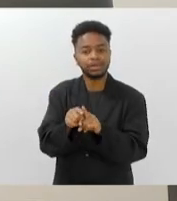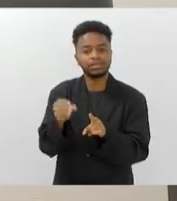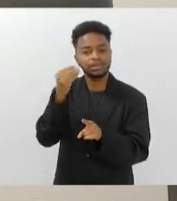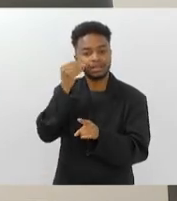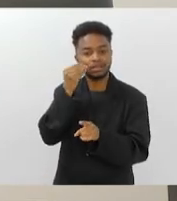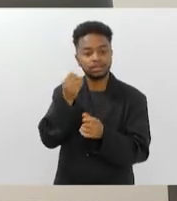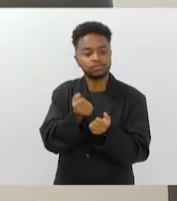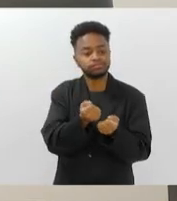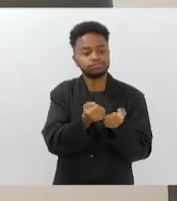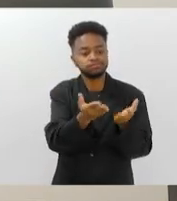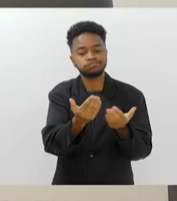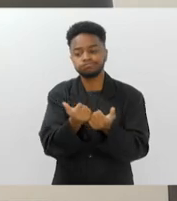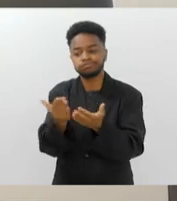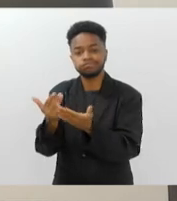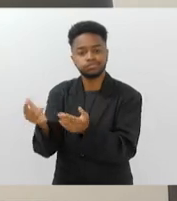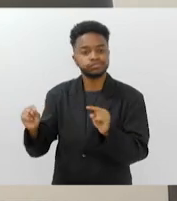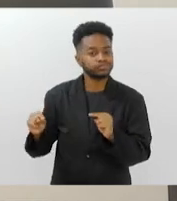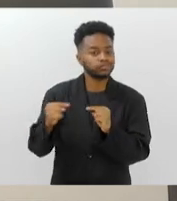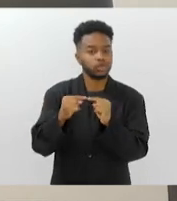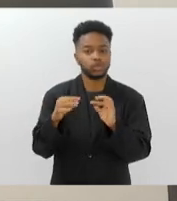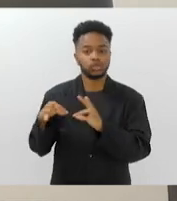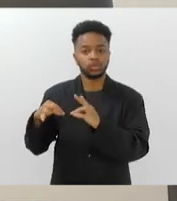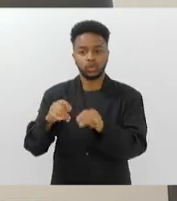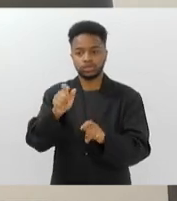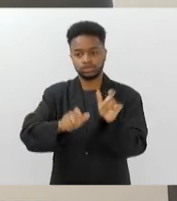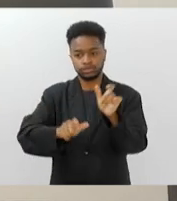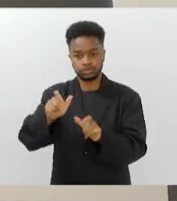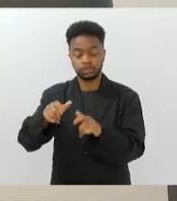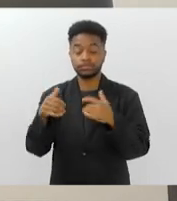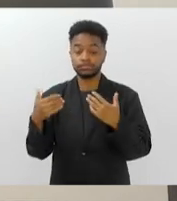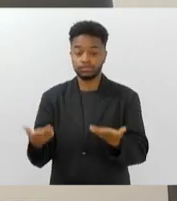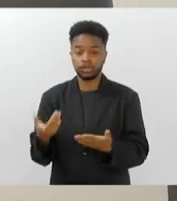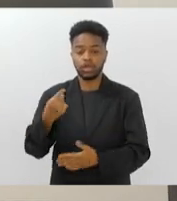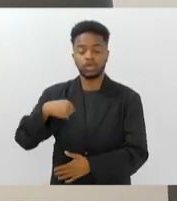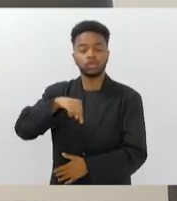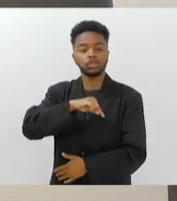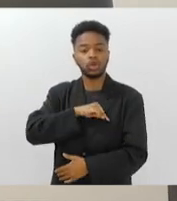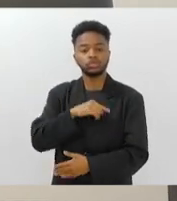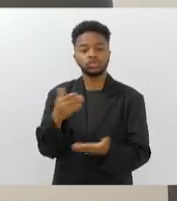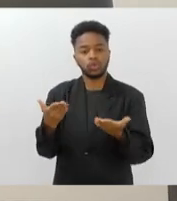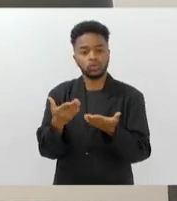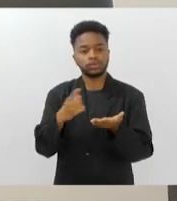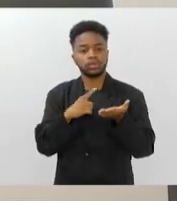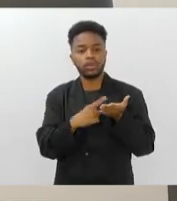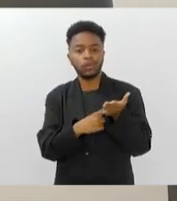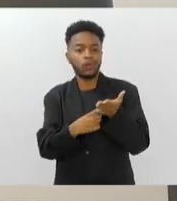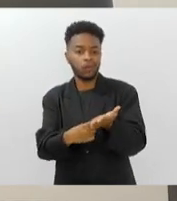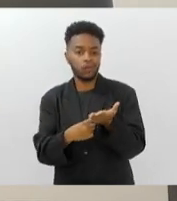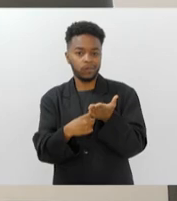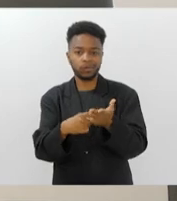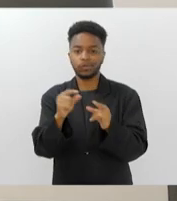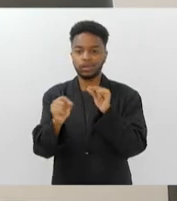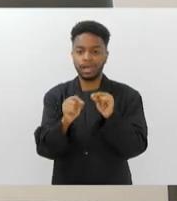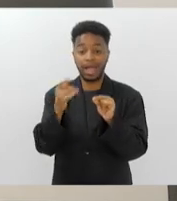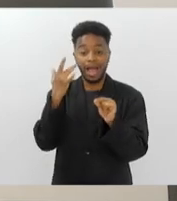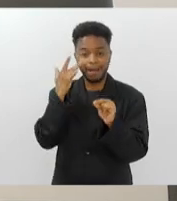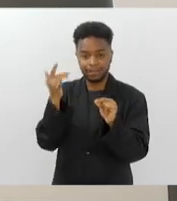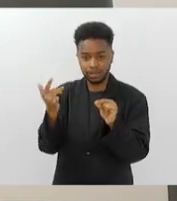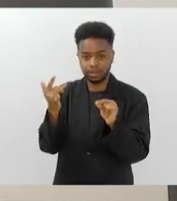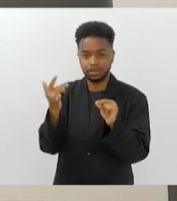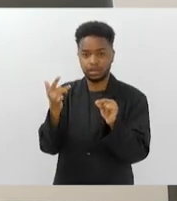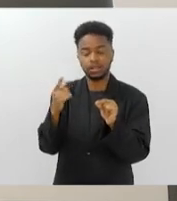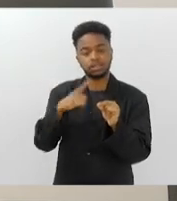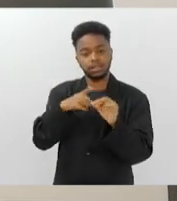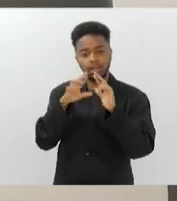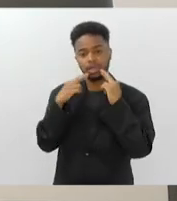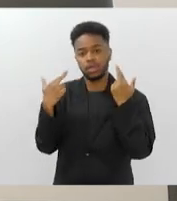justa a todos aqueles que integram então a gente já sai daqui com esse compromisso de manter amanhã uma